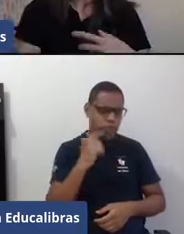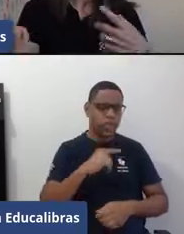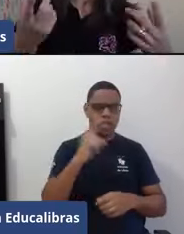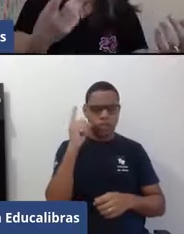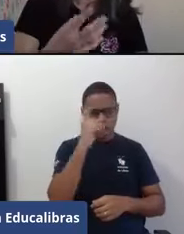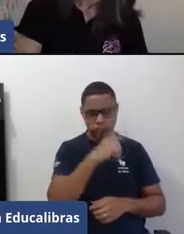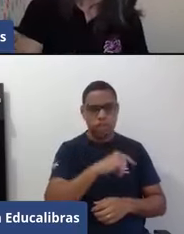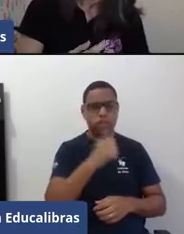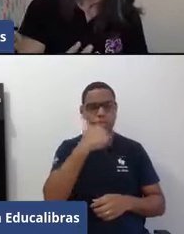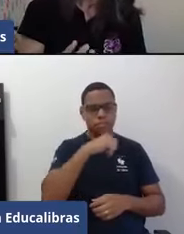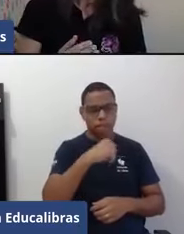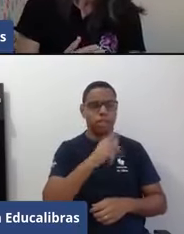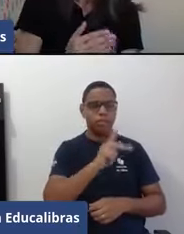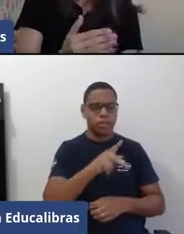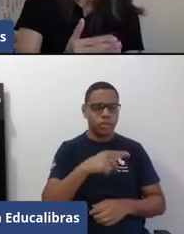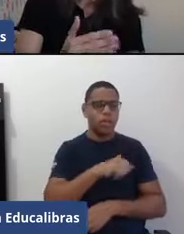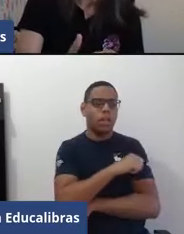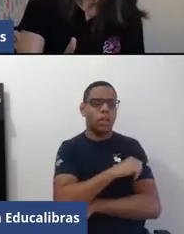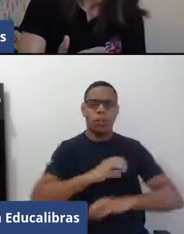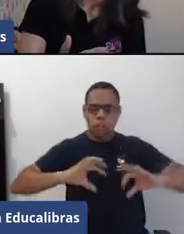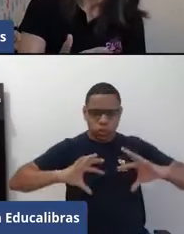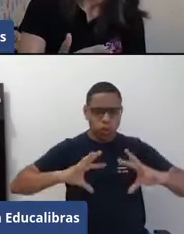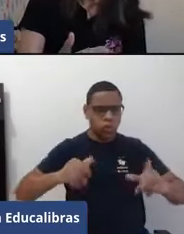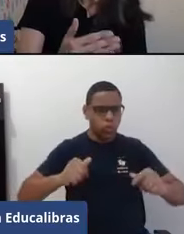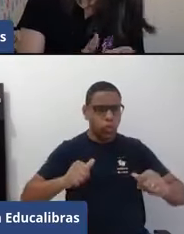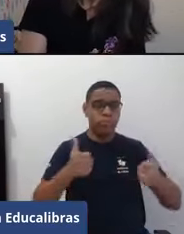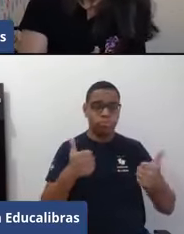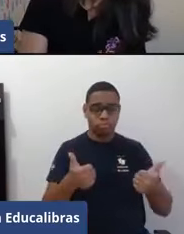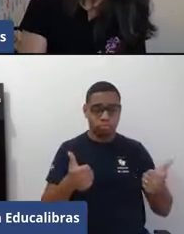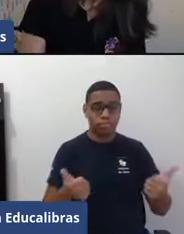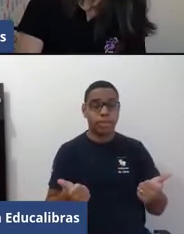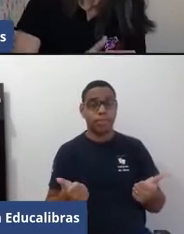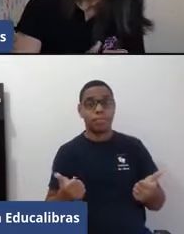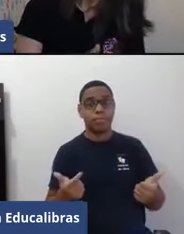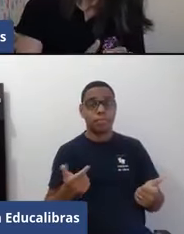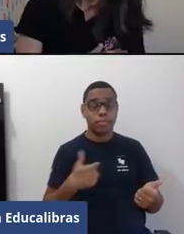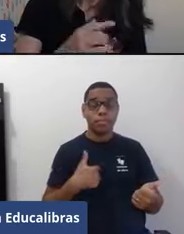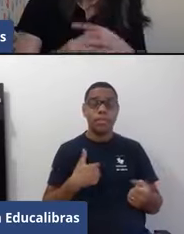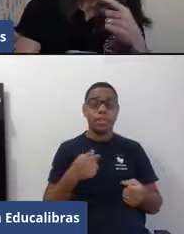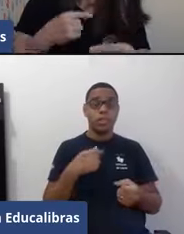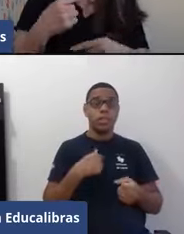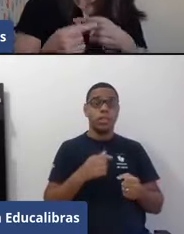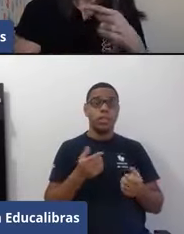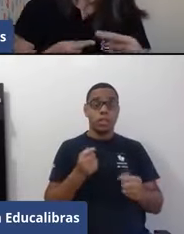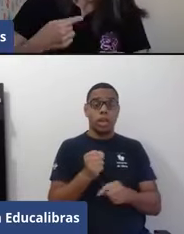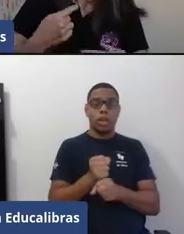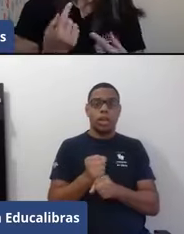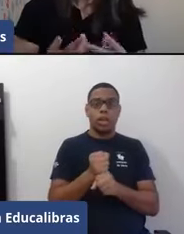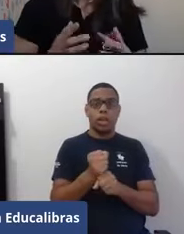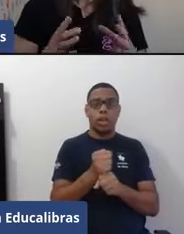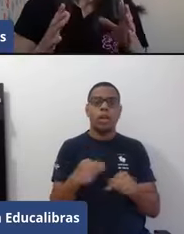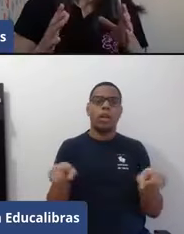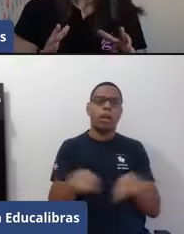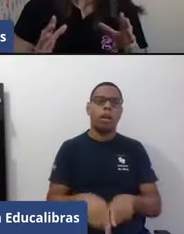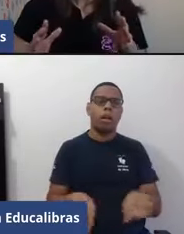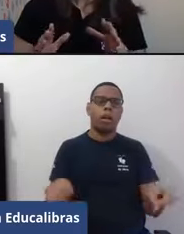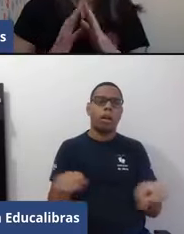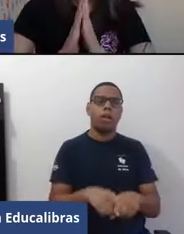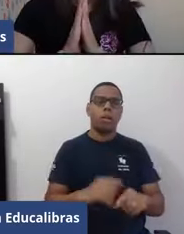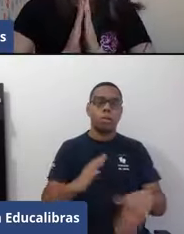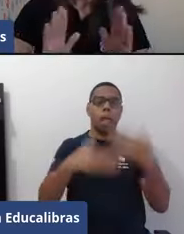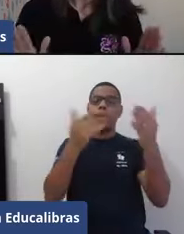dos professores, dos outros alunos e tal, mas paro aí. Por isso que nós estamos há décadas patinando, porque eu vejo da